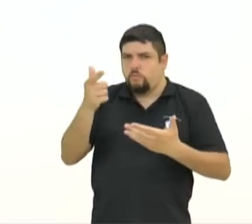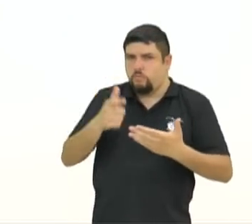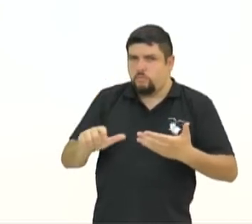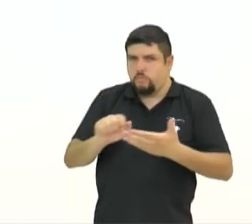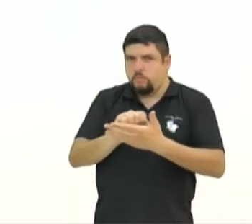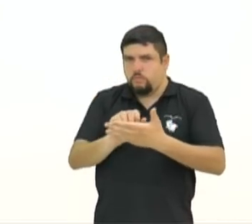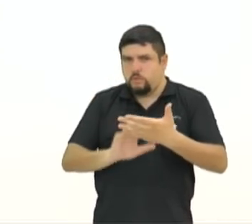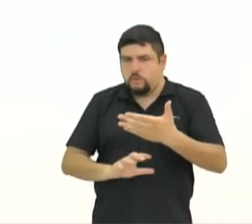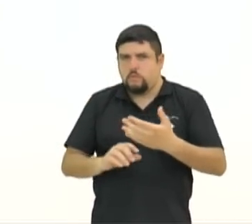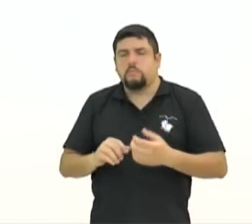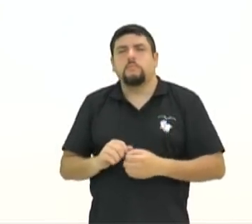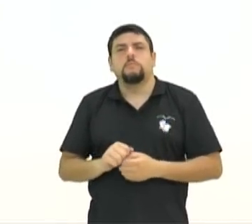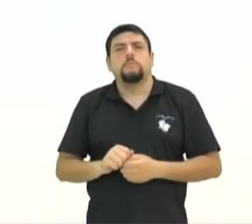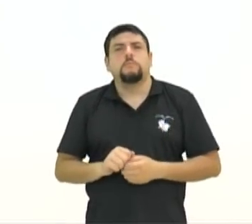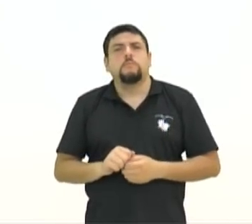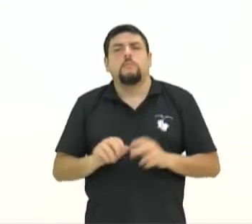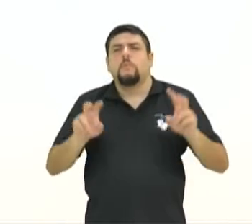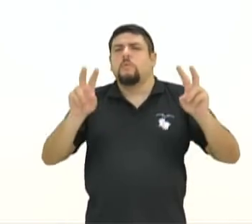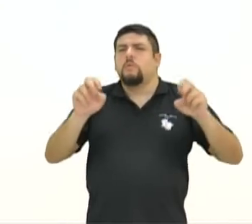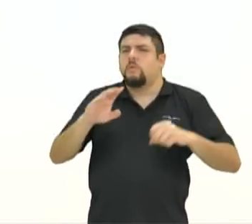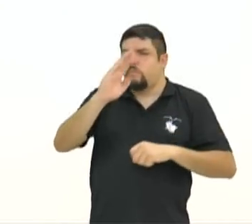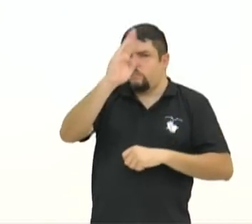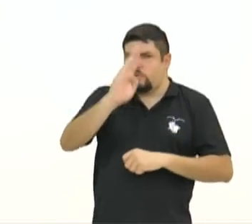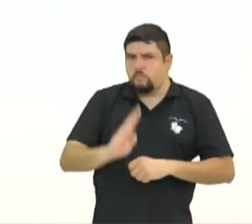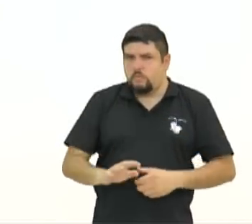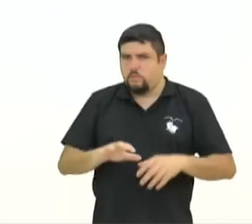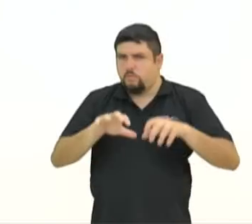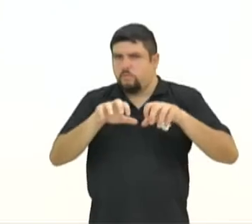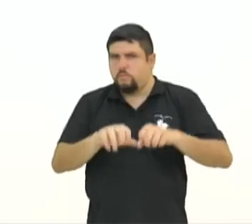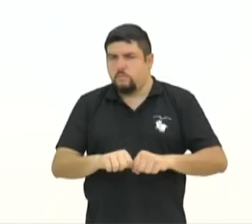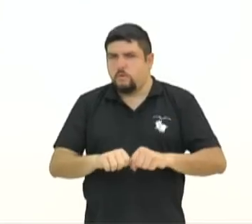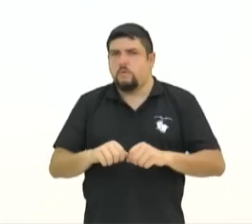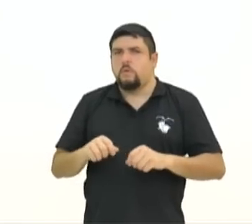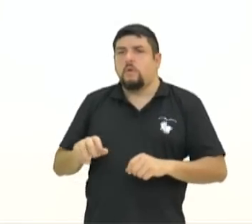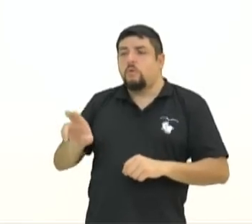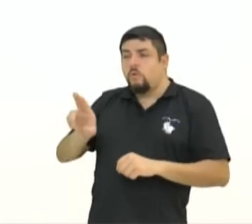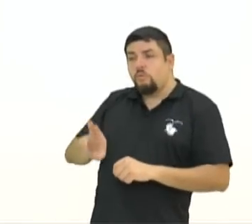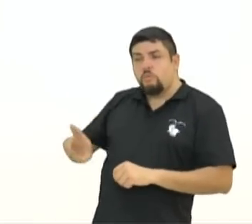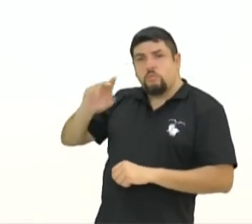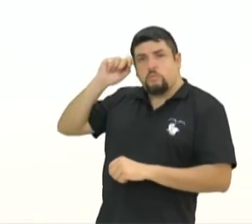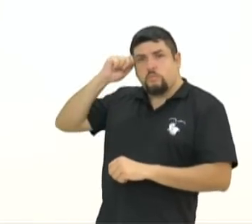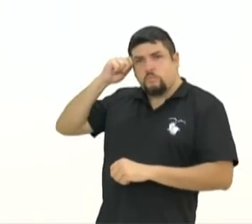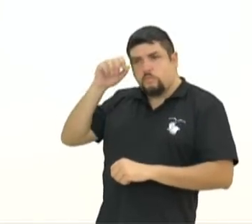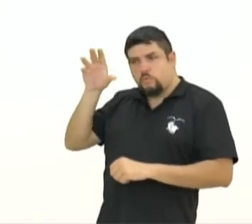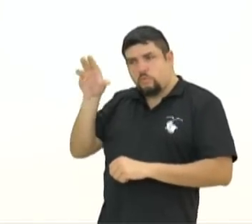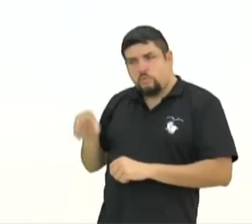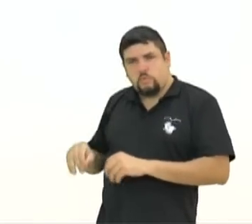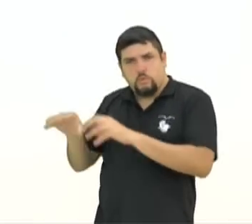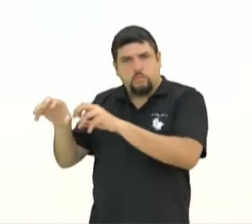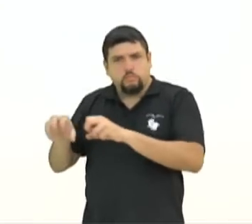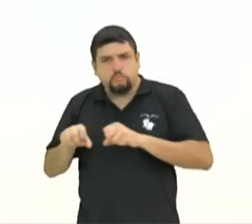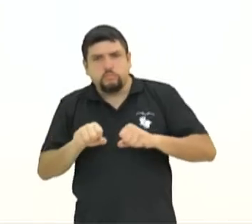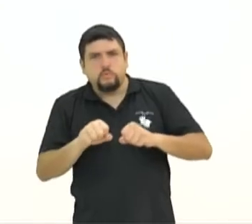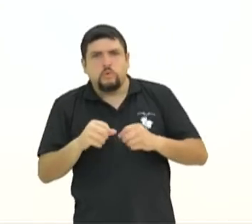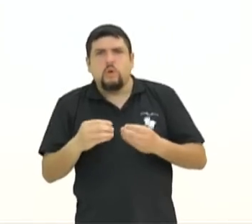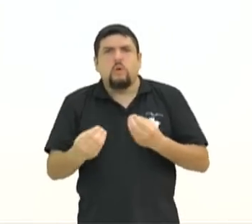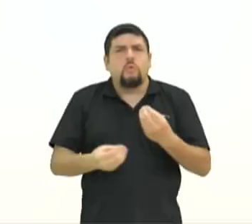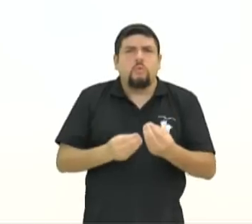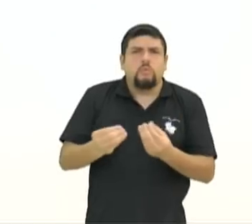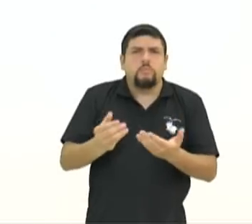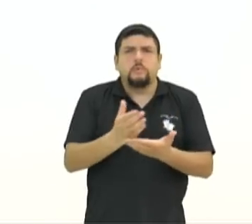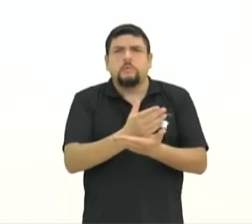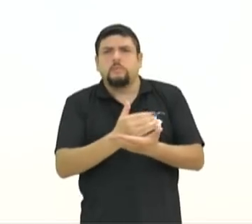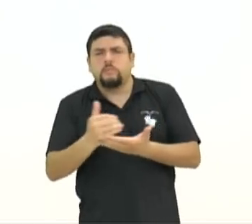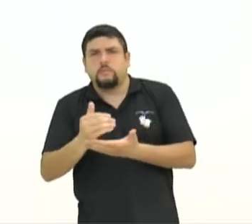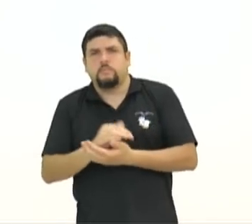sobre o Brasil colonial e a utilização da mão de obra escrava africana. Como era dividido esse trabalho? Nós vimos aí ao